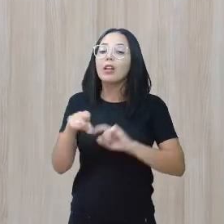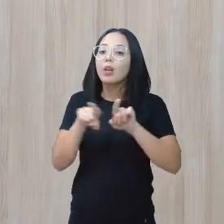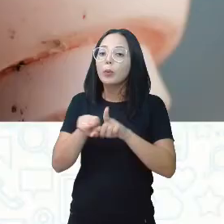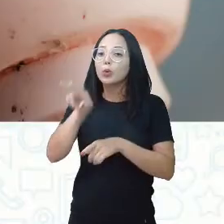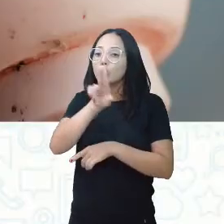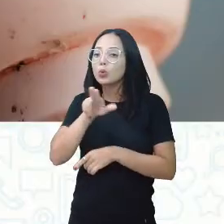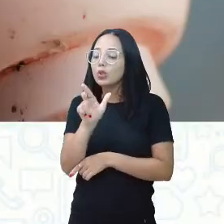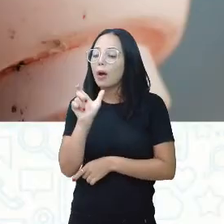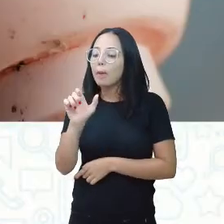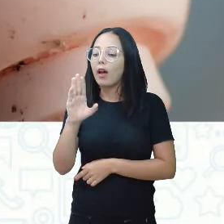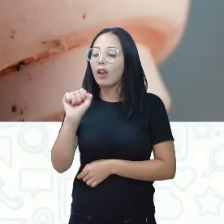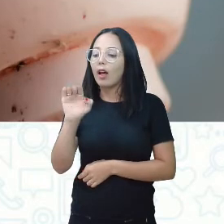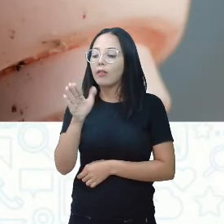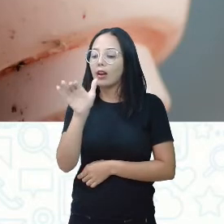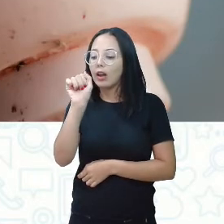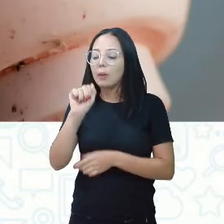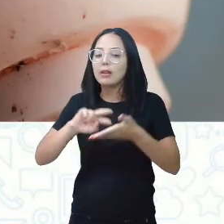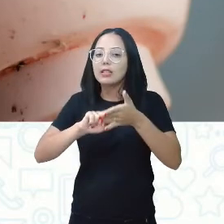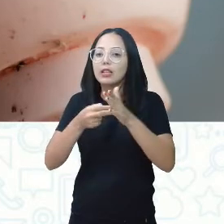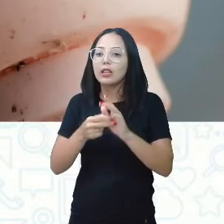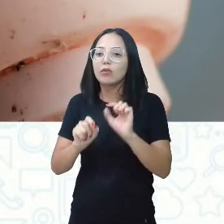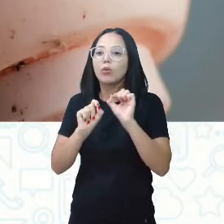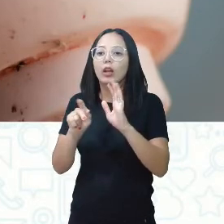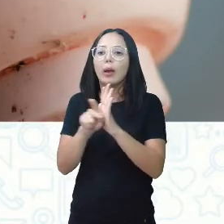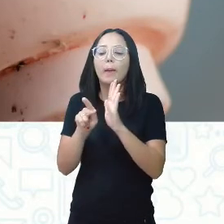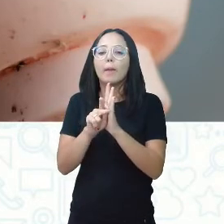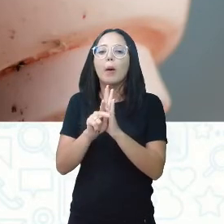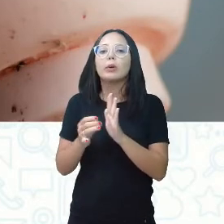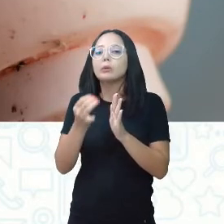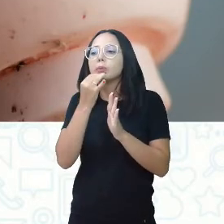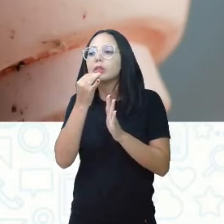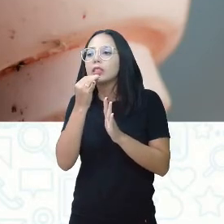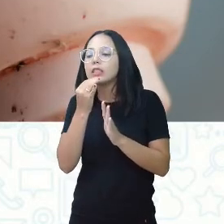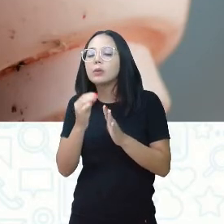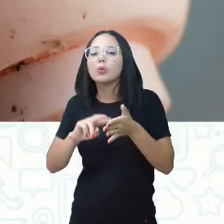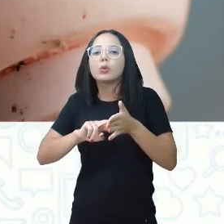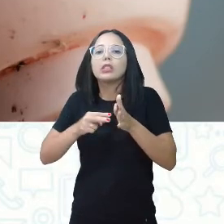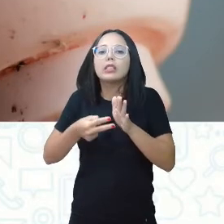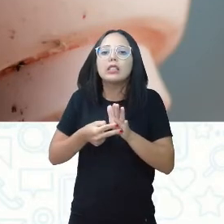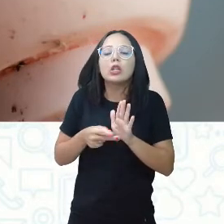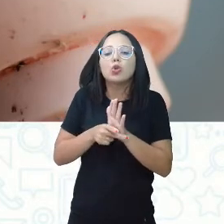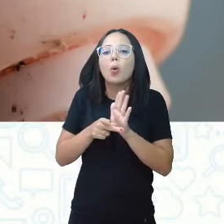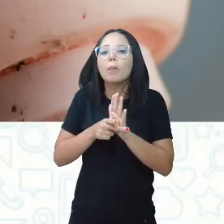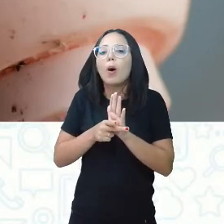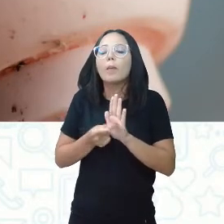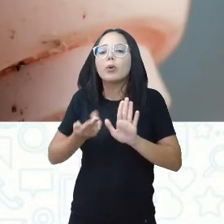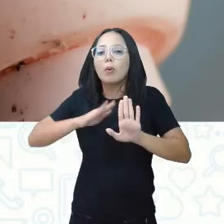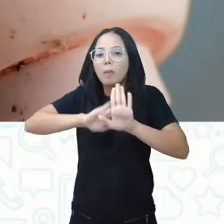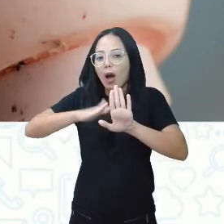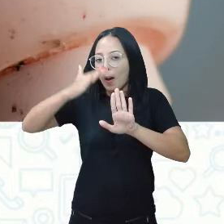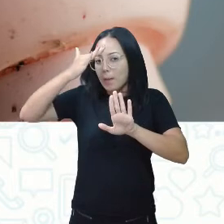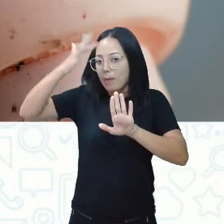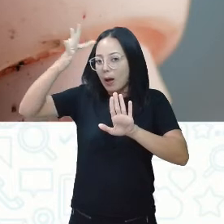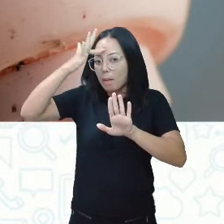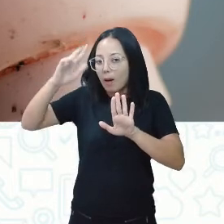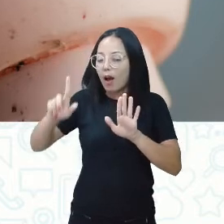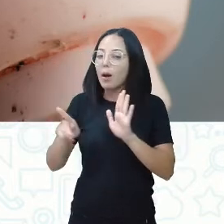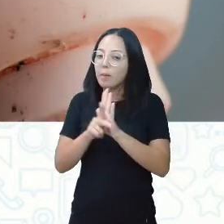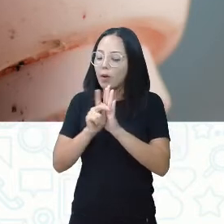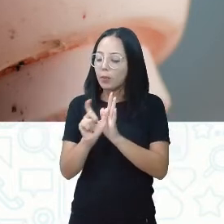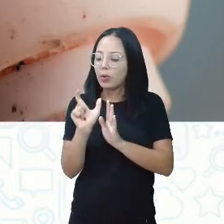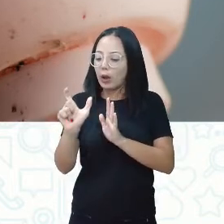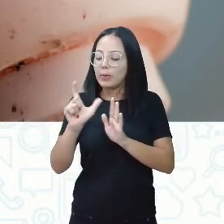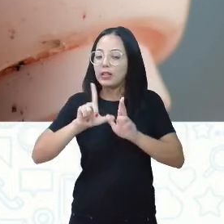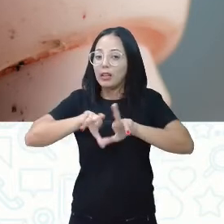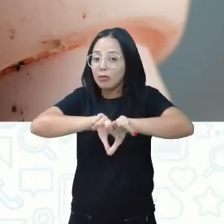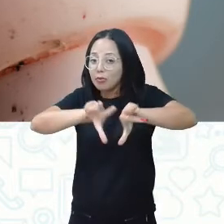palavra cabeça é dada no sentido conotativo, ou seja, no sentido figurado. A palavra cabeça é polissêmica e